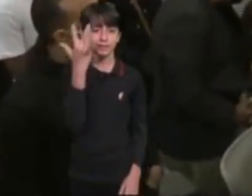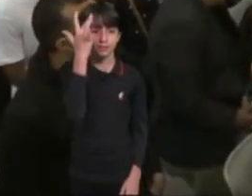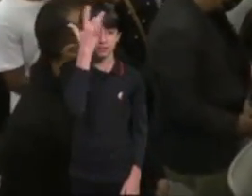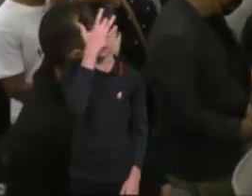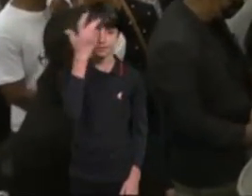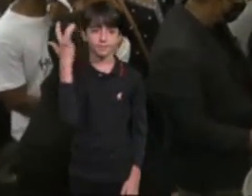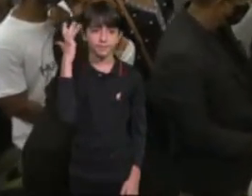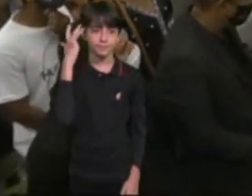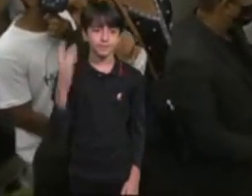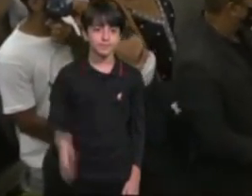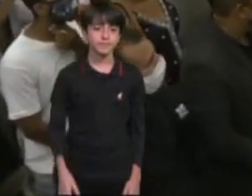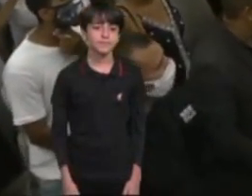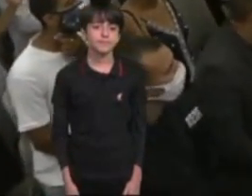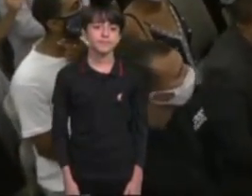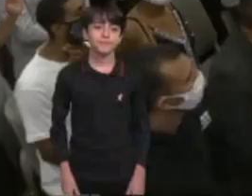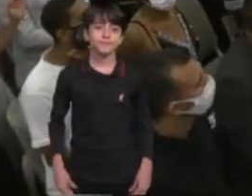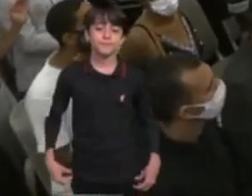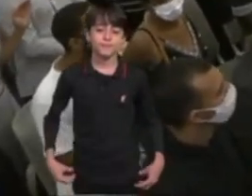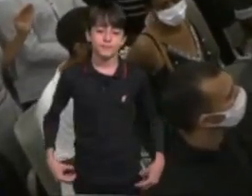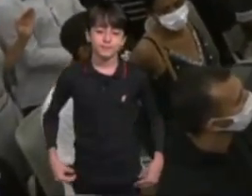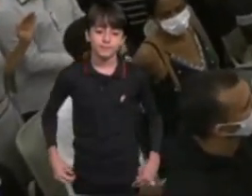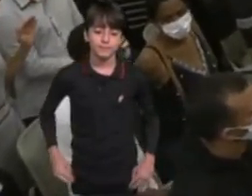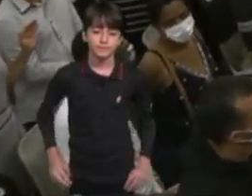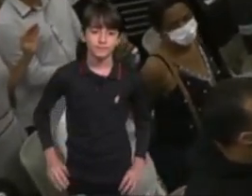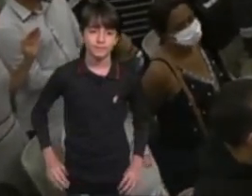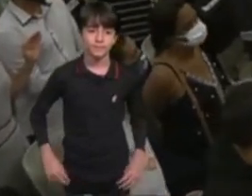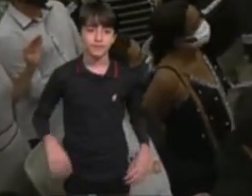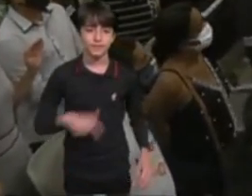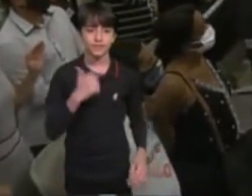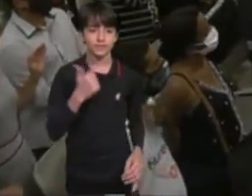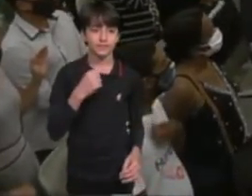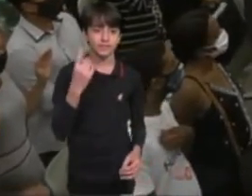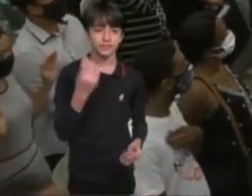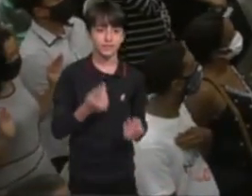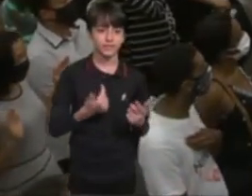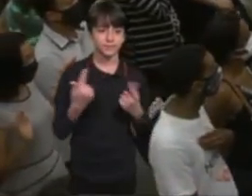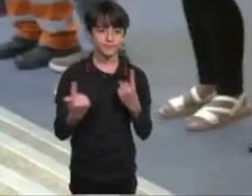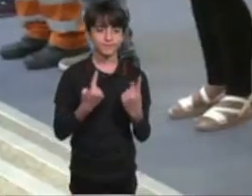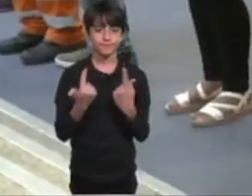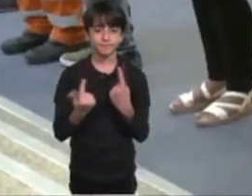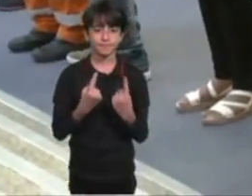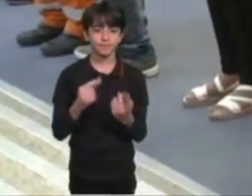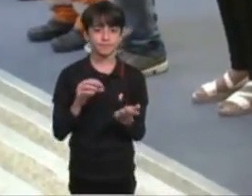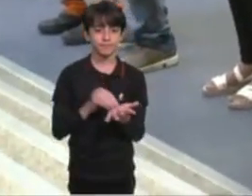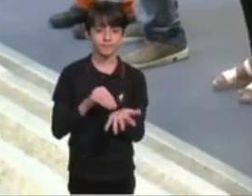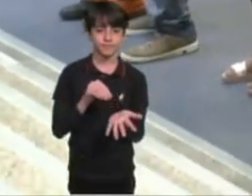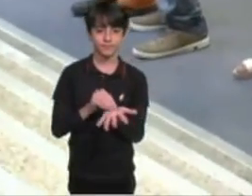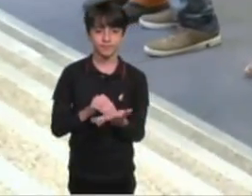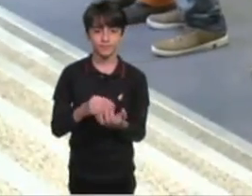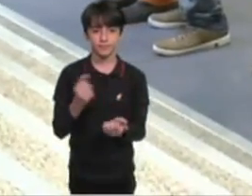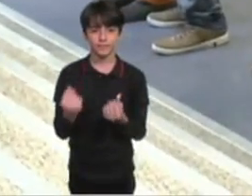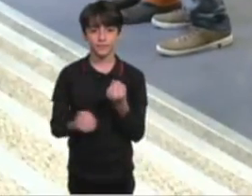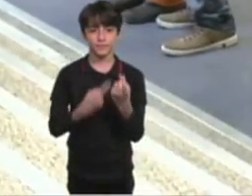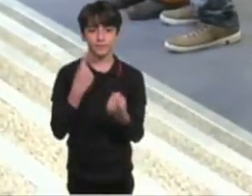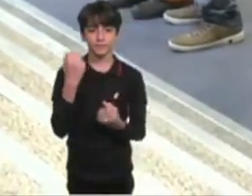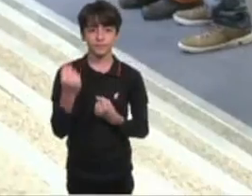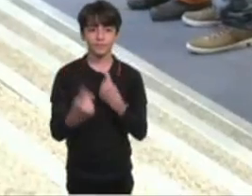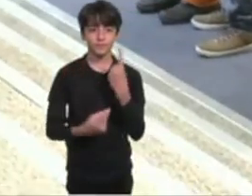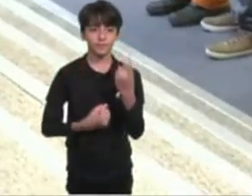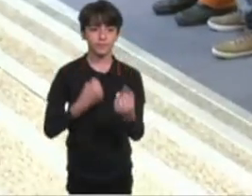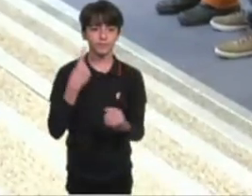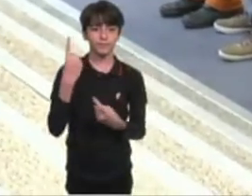eu sei que tem Olá tem gente aí vez em quando vem no culto quando a coisa Rocha Vem